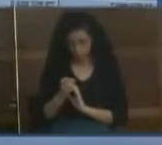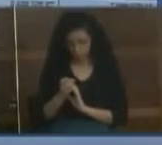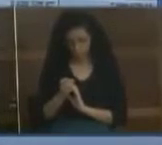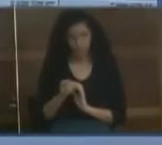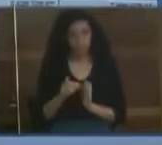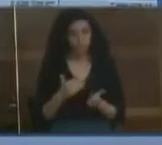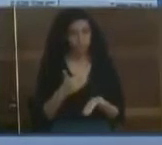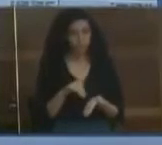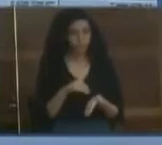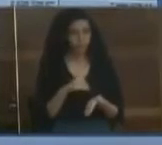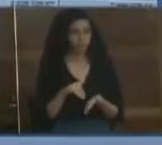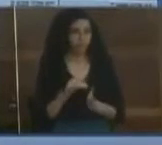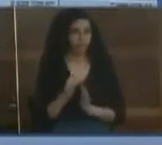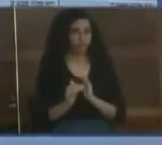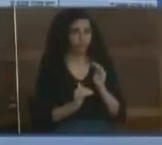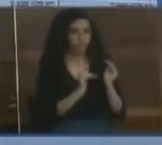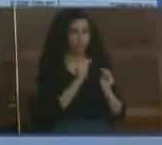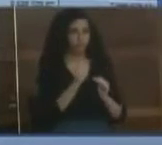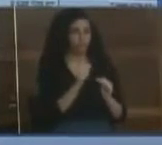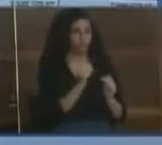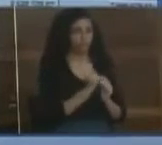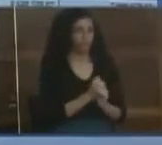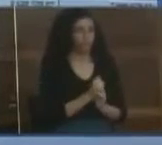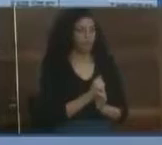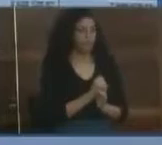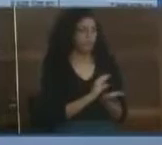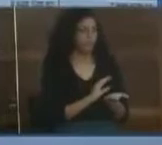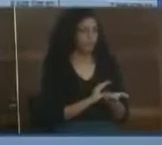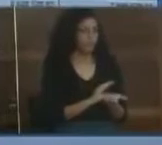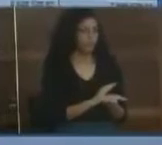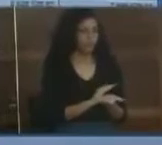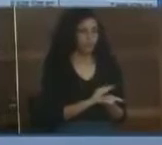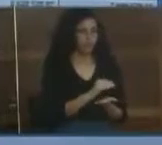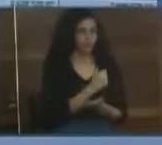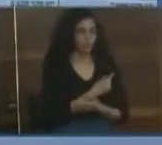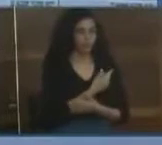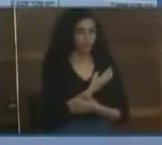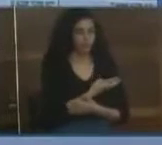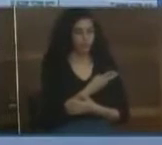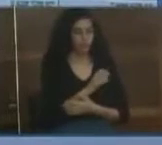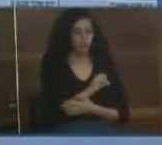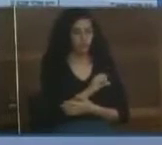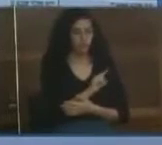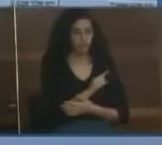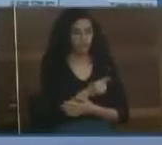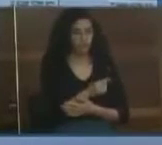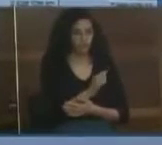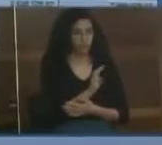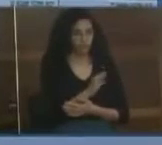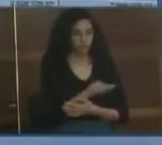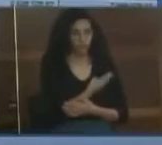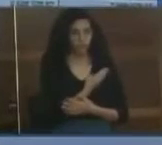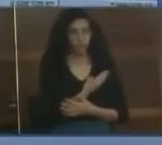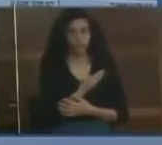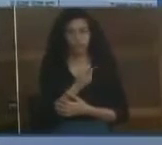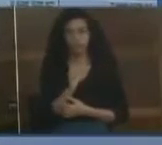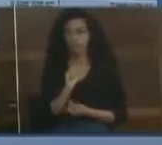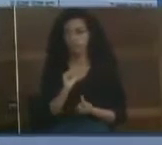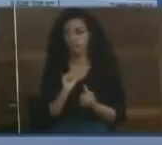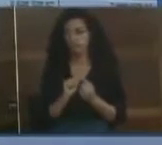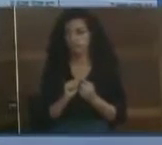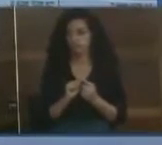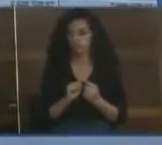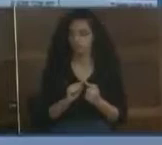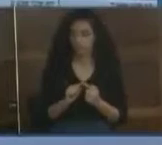e sustentabilidade desse pesada atualizada de 239 milhões 589 r$1000